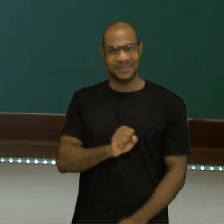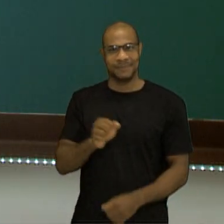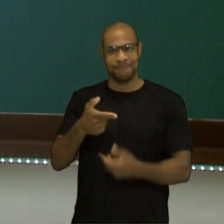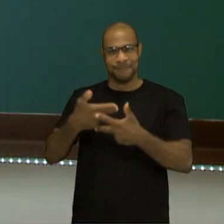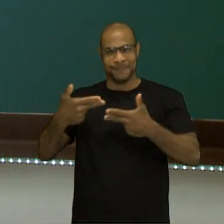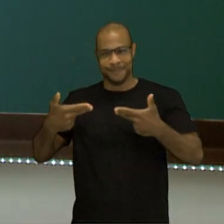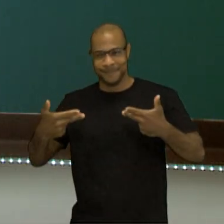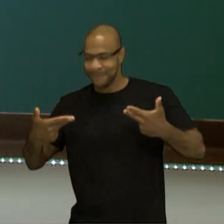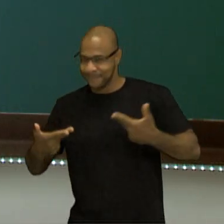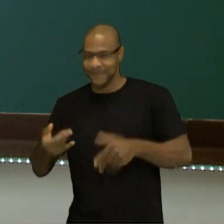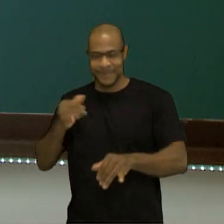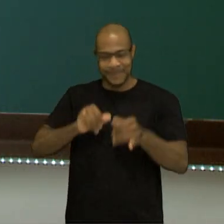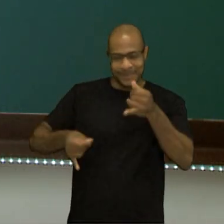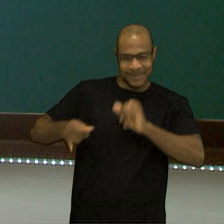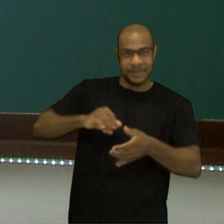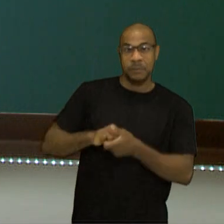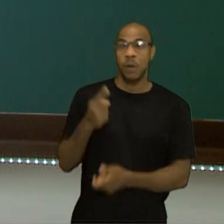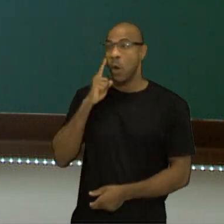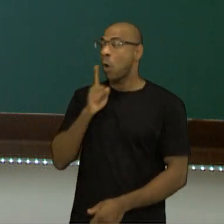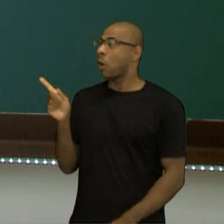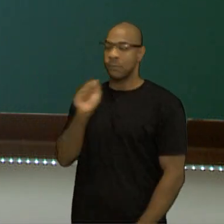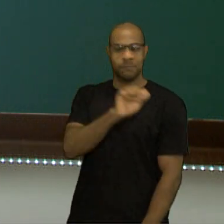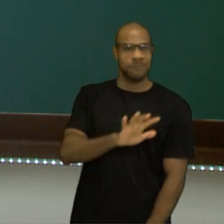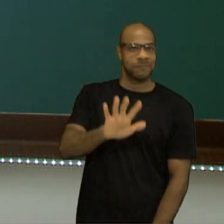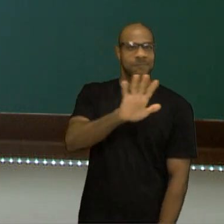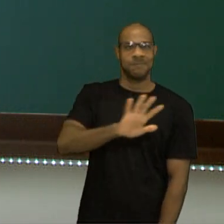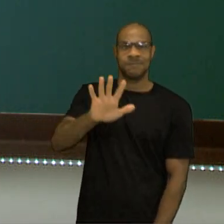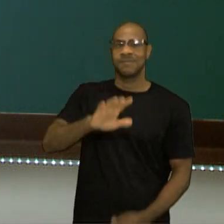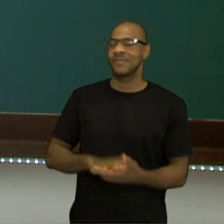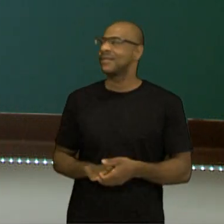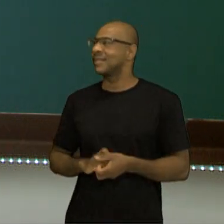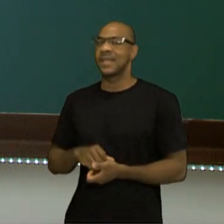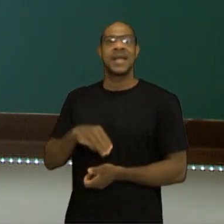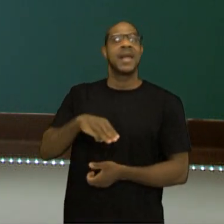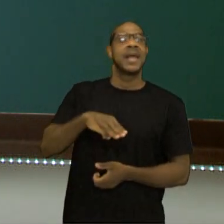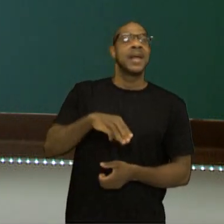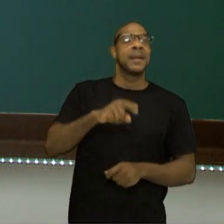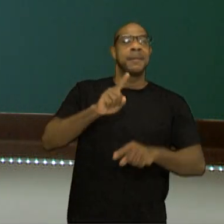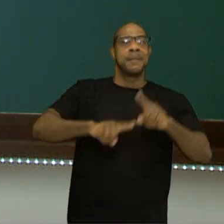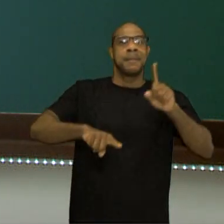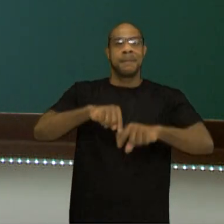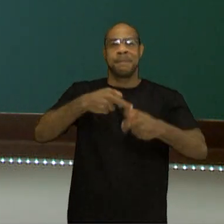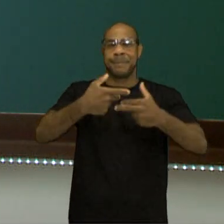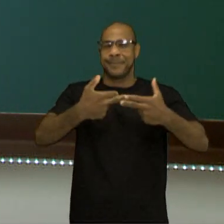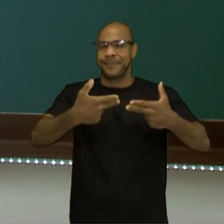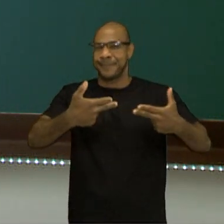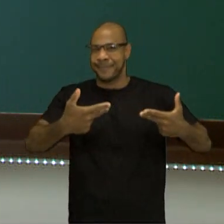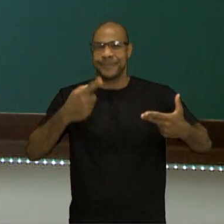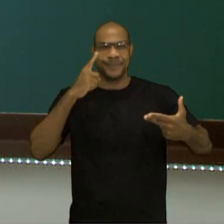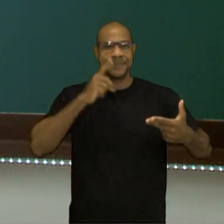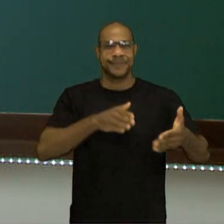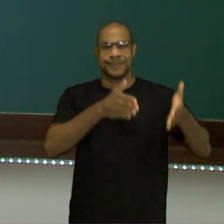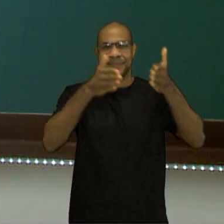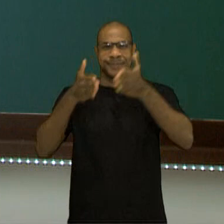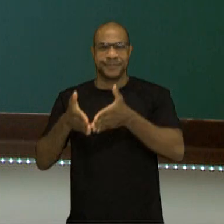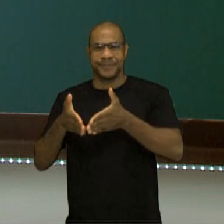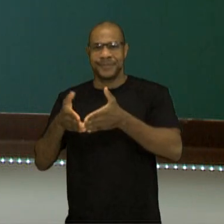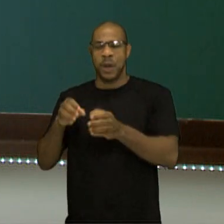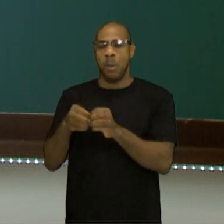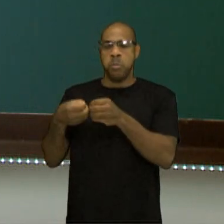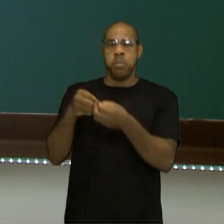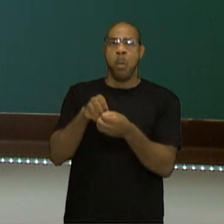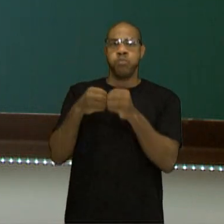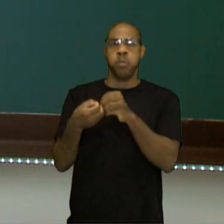nessa imagem. Eu trago para vocês matéria, molécula e átomo. Mas o que tem a ver com